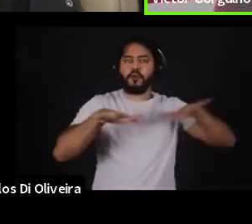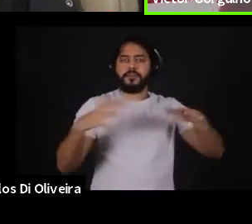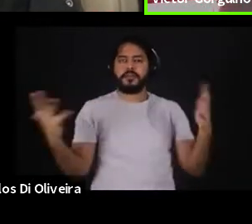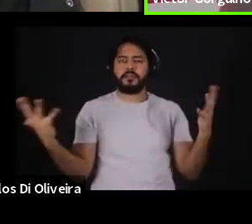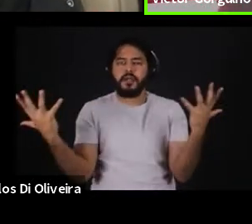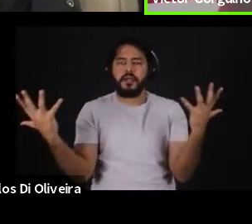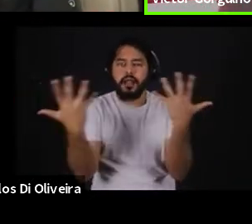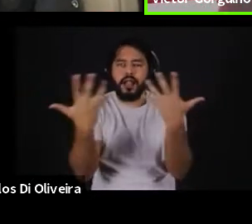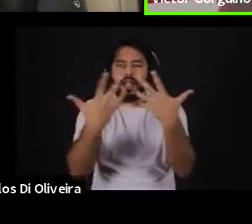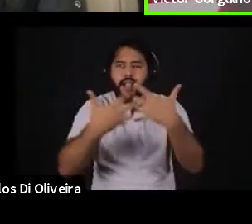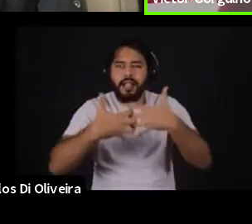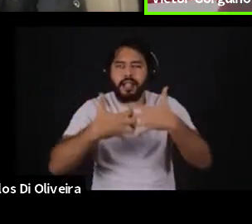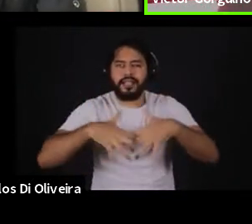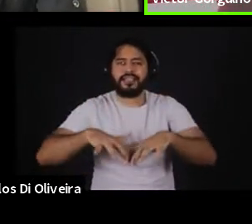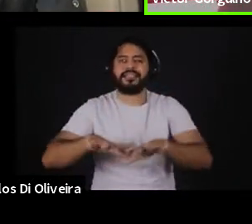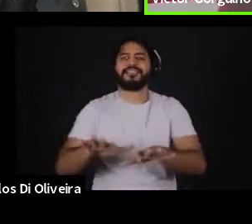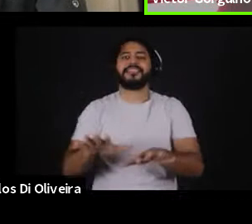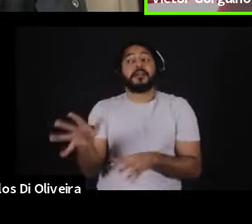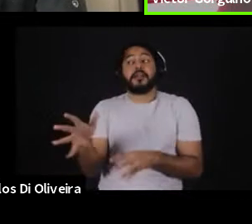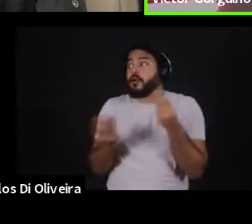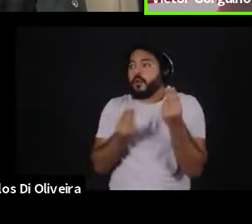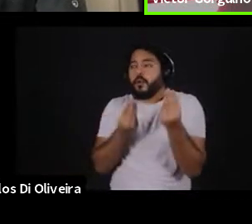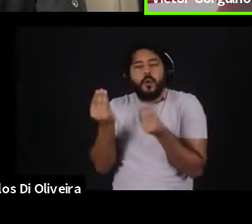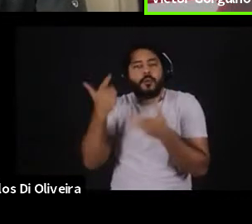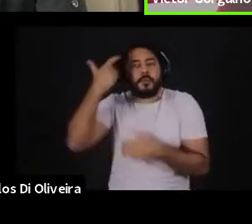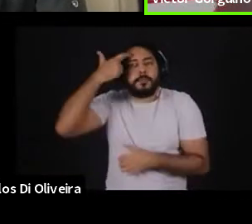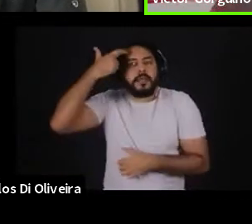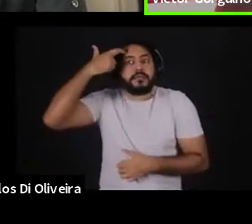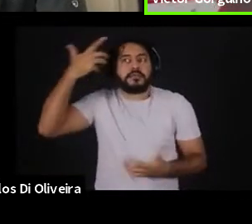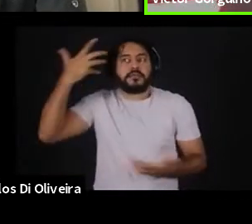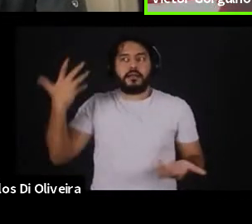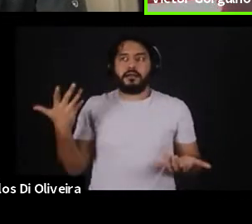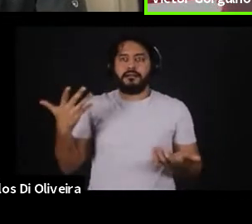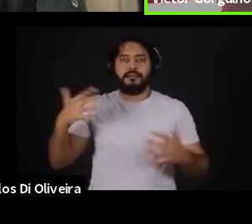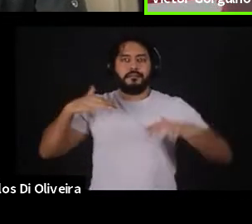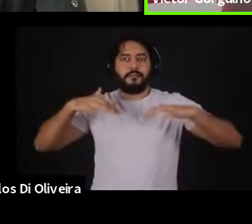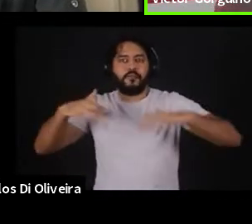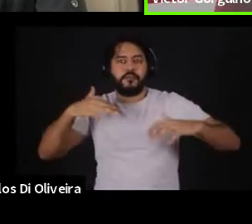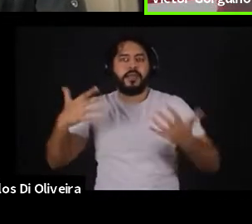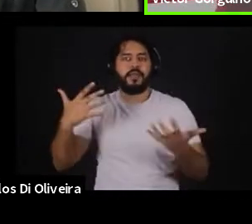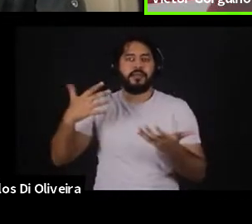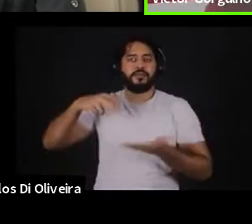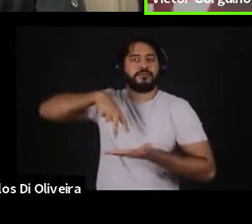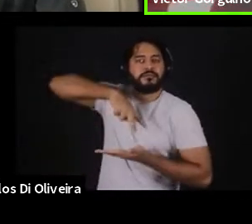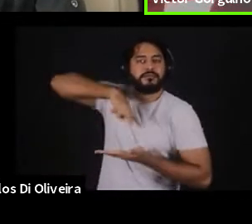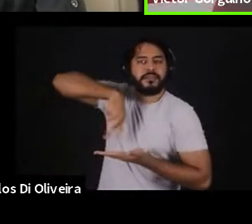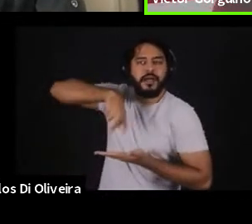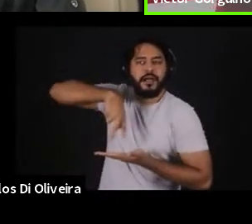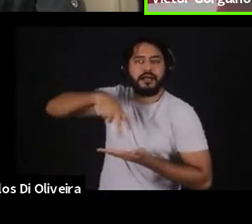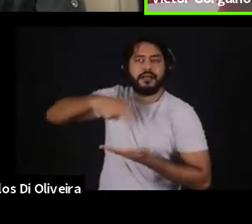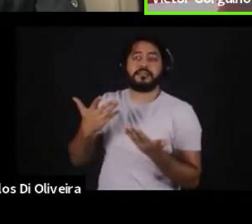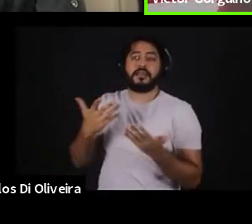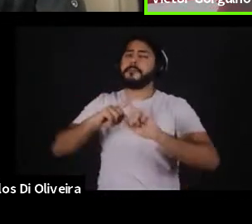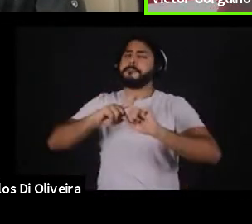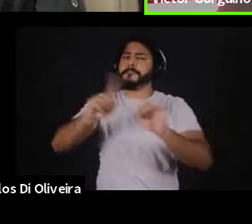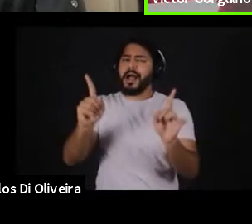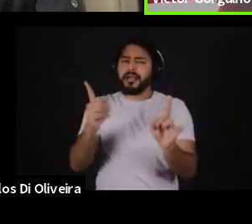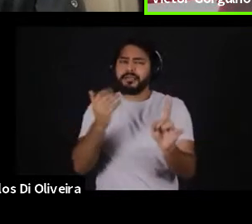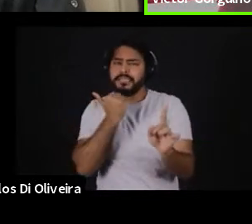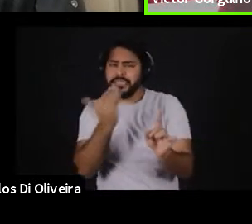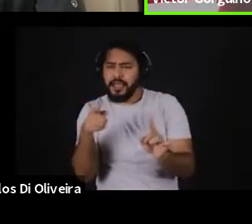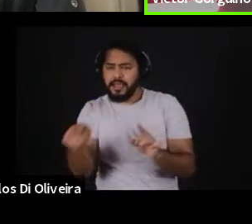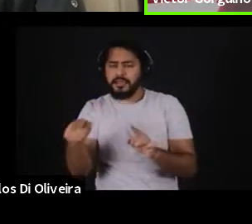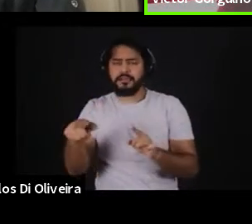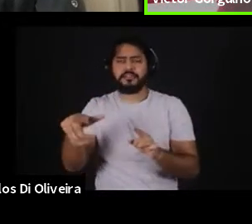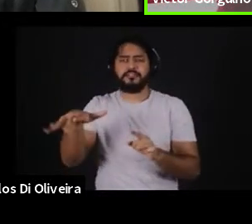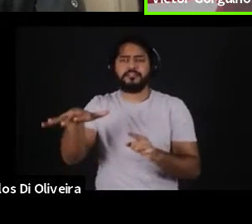Então, como pensar o movimento, a dança, suspensa do espaço e do